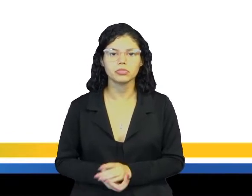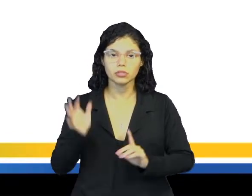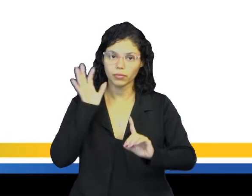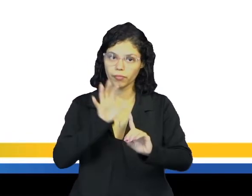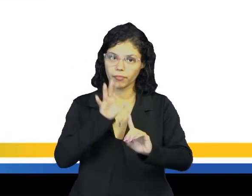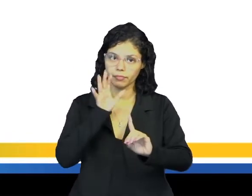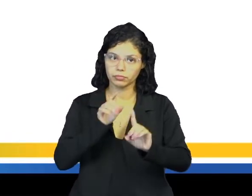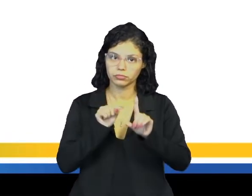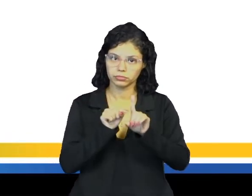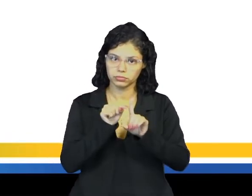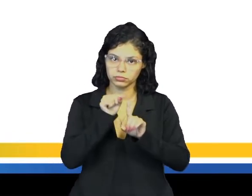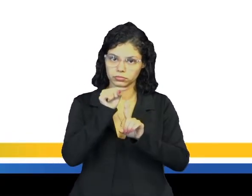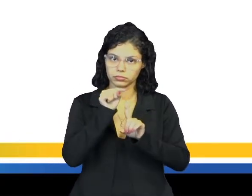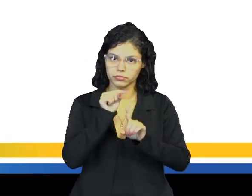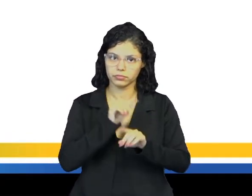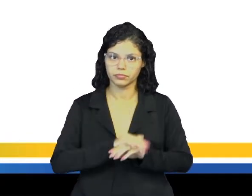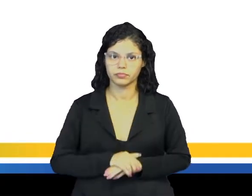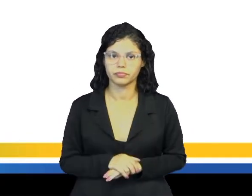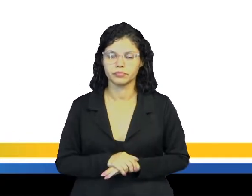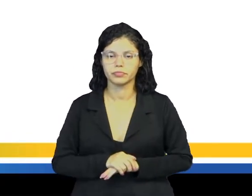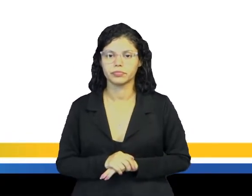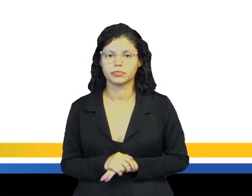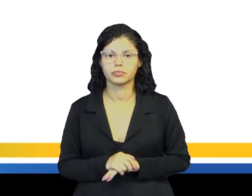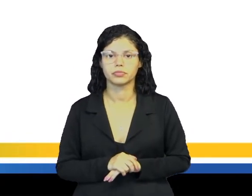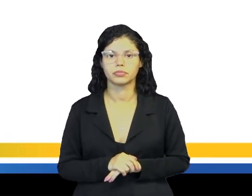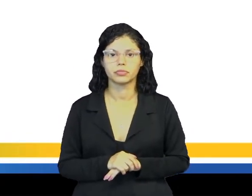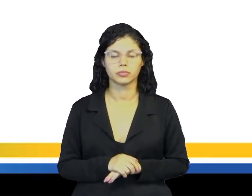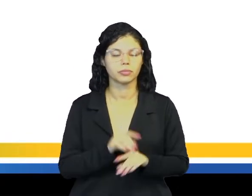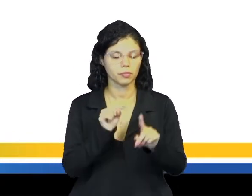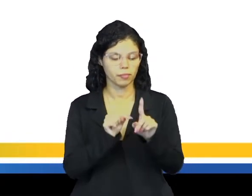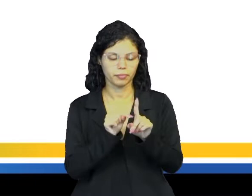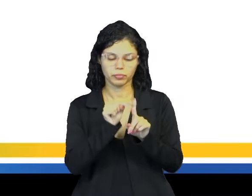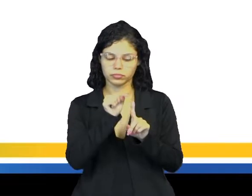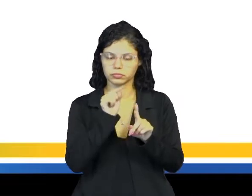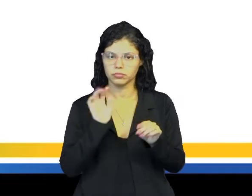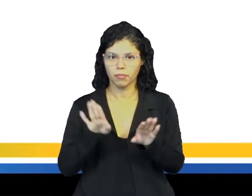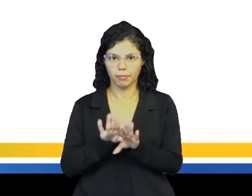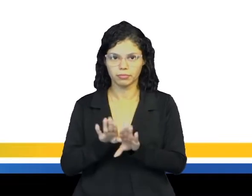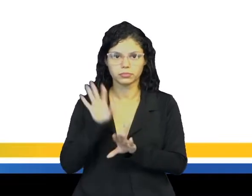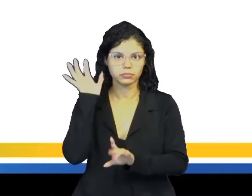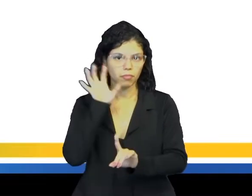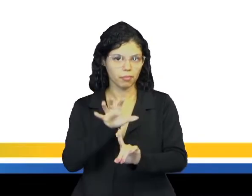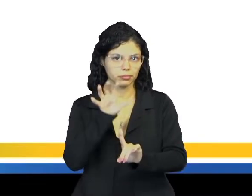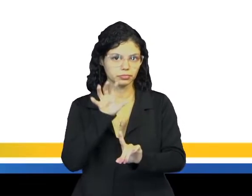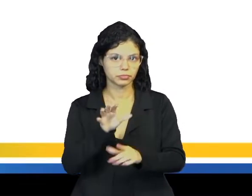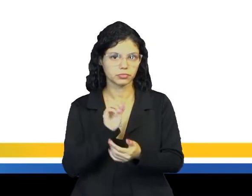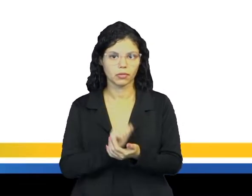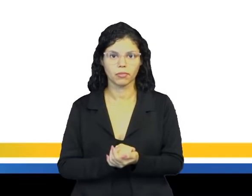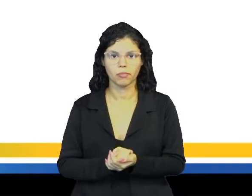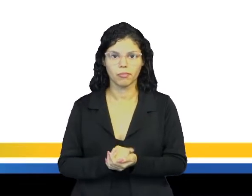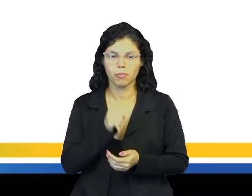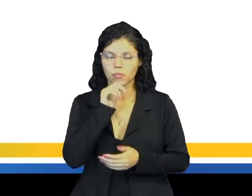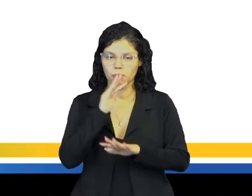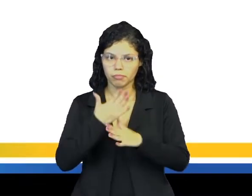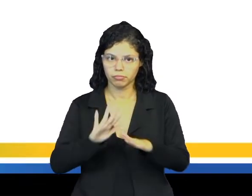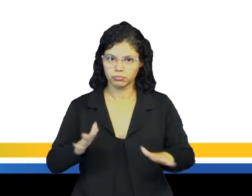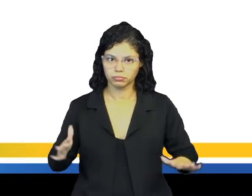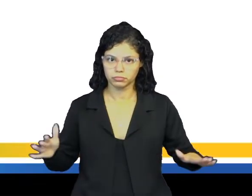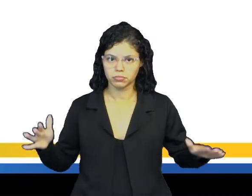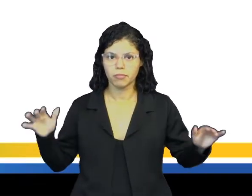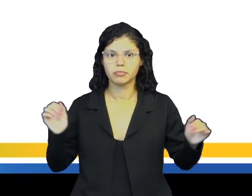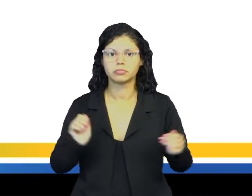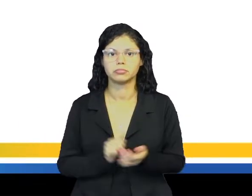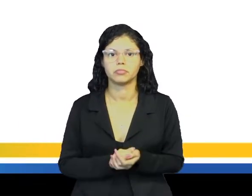Influências da temperatura nos fluxos de água. Essa temperatura ela é influenciada por correntes oceânicas. As